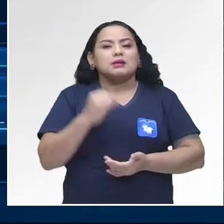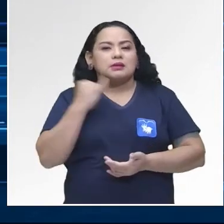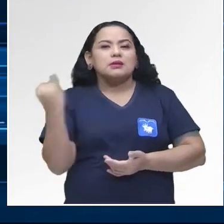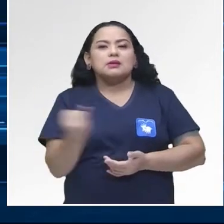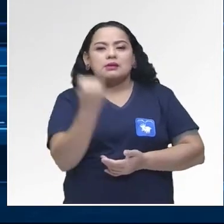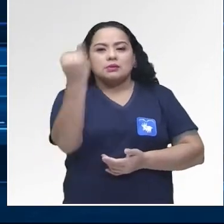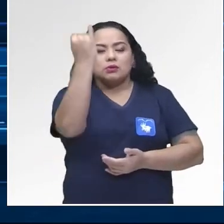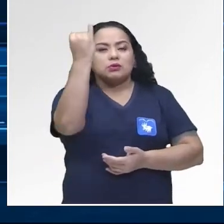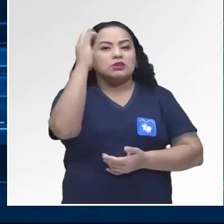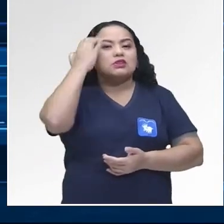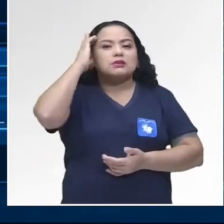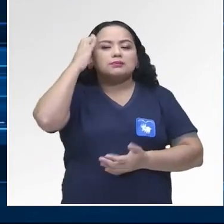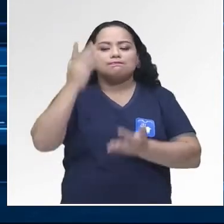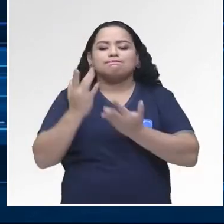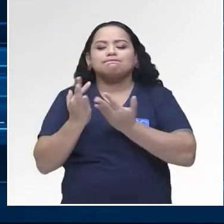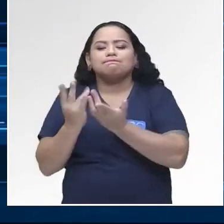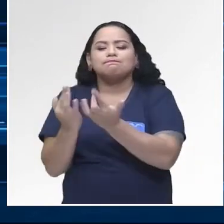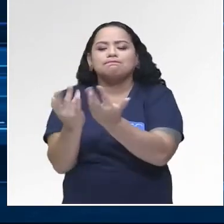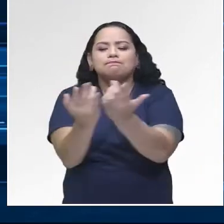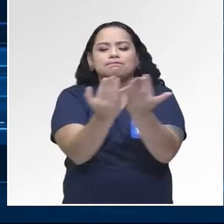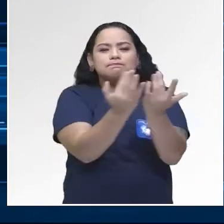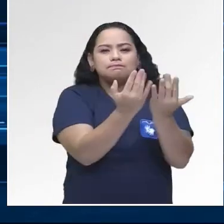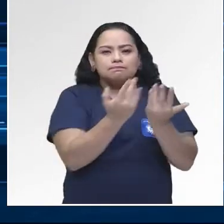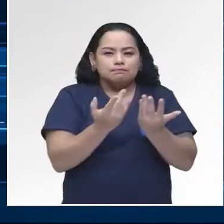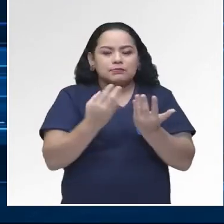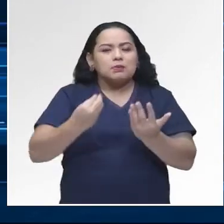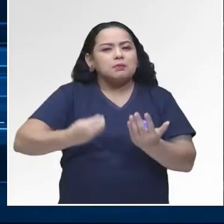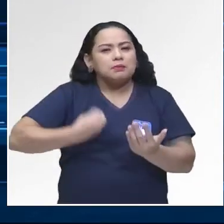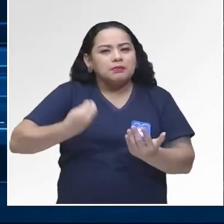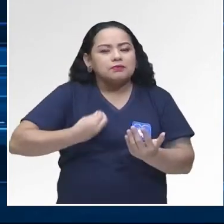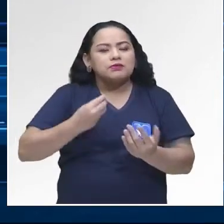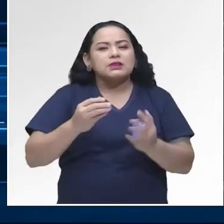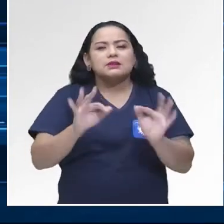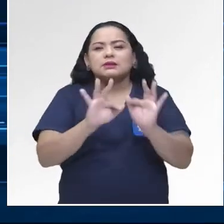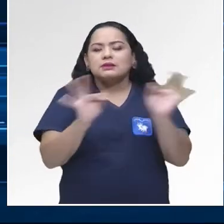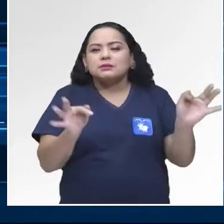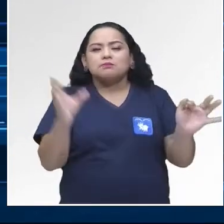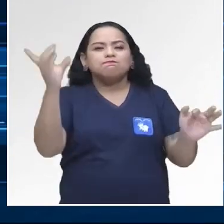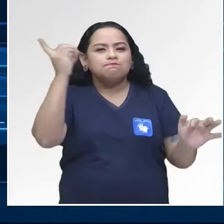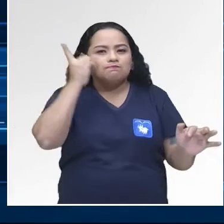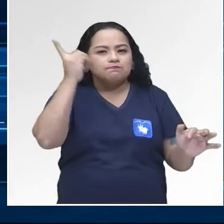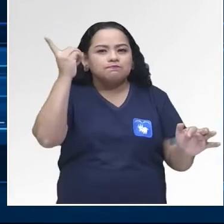que é o senso comum. A vida comum do nosso dia a dia. Né?